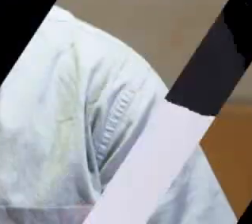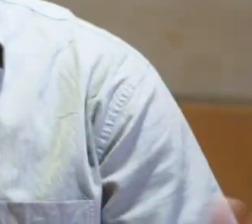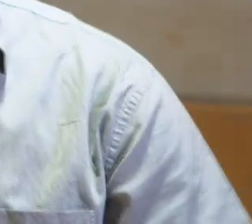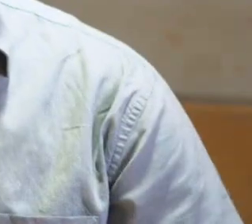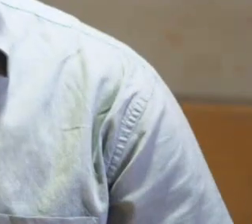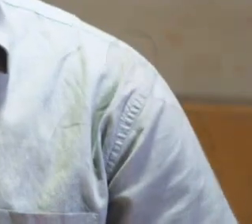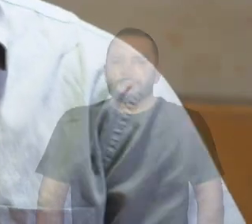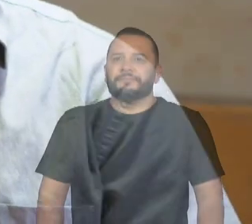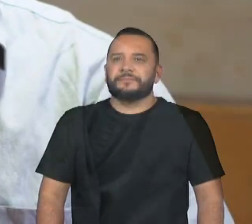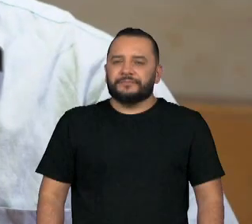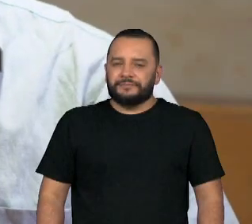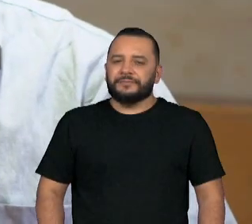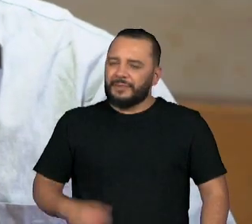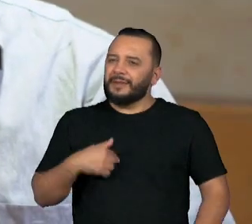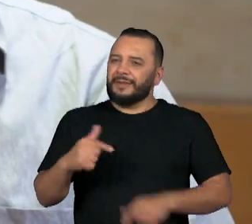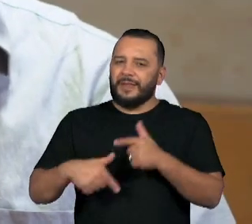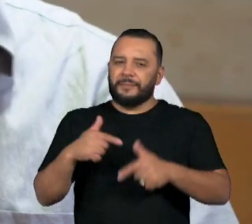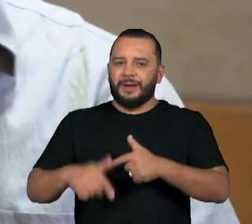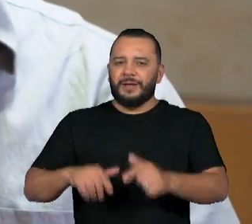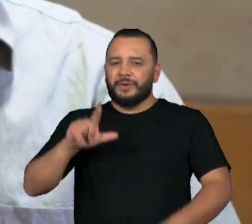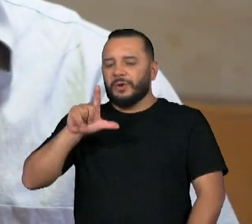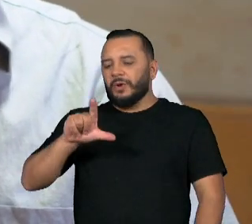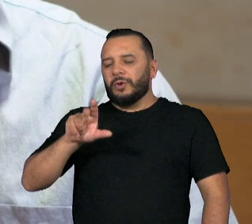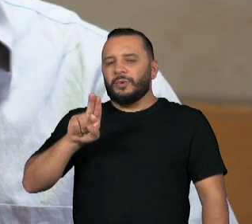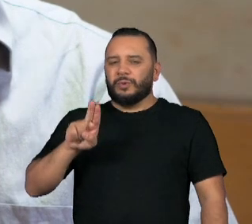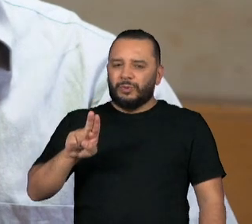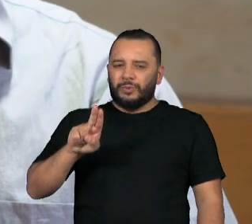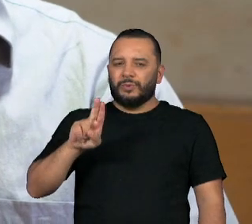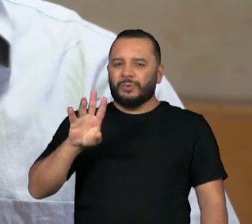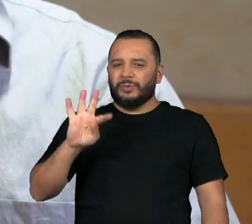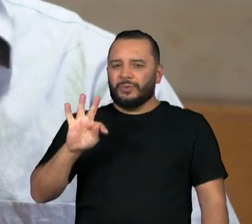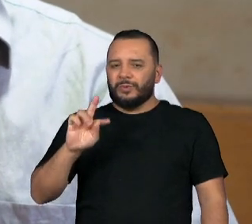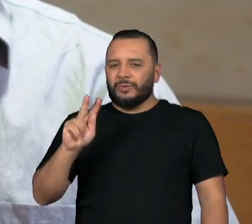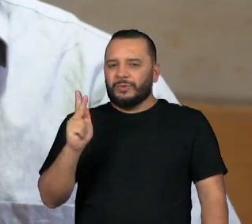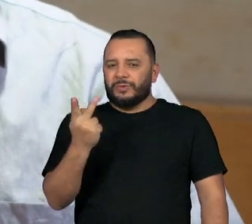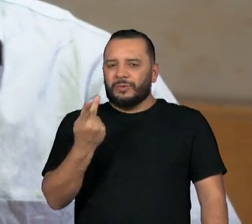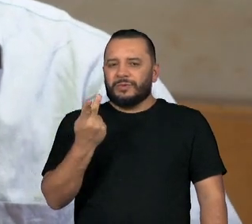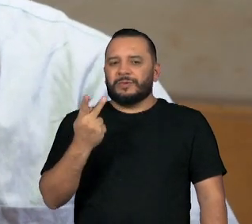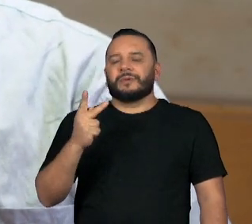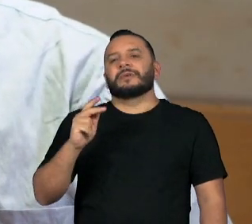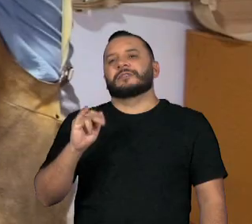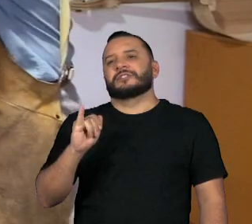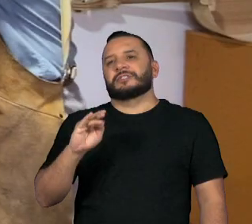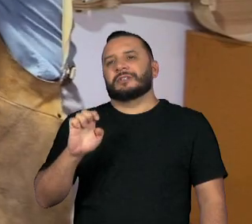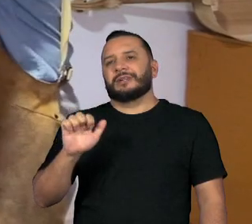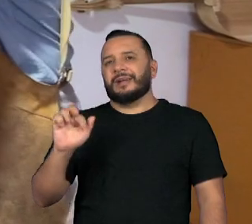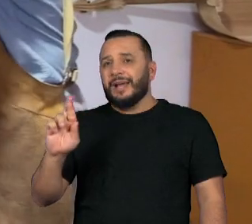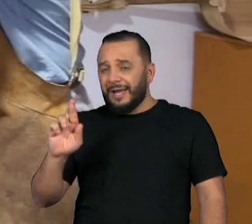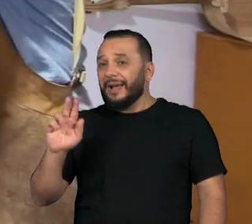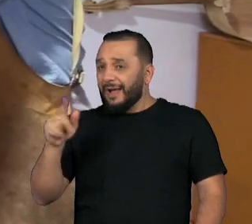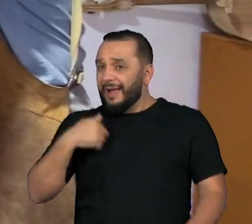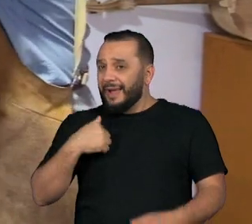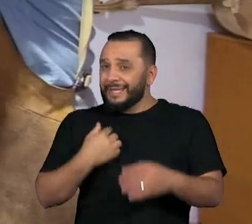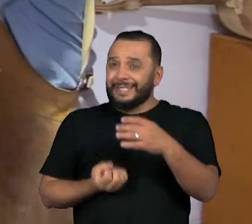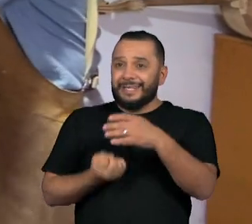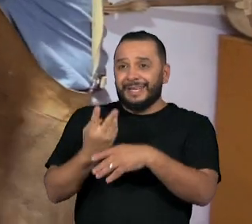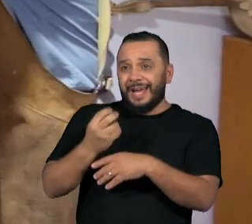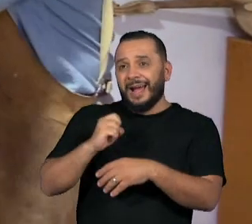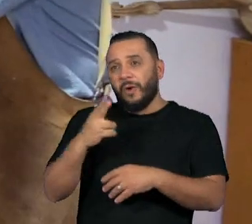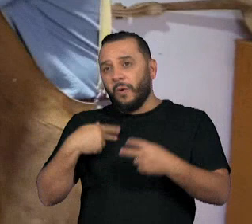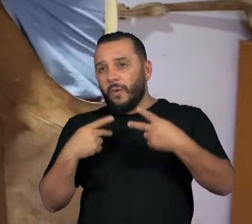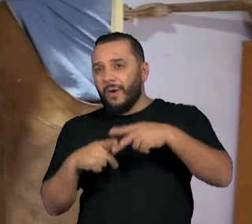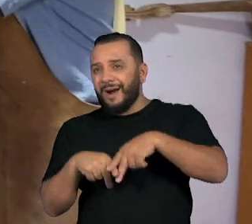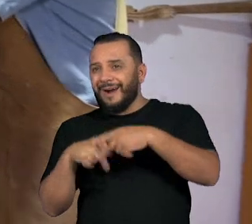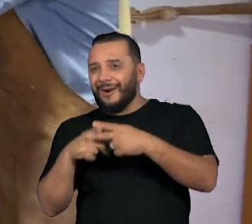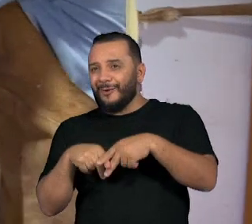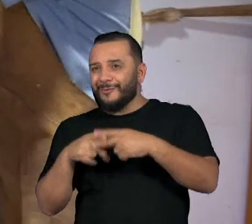A luteria é uma arte de construir e restaurar instrumentos musicais. É o médico dos instrumentos. Cada